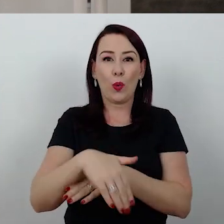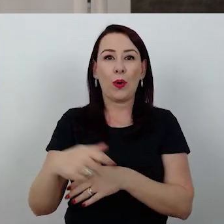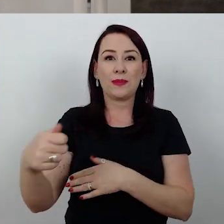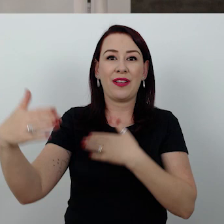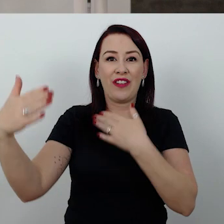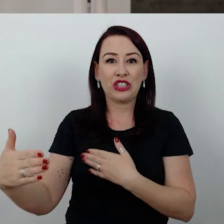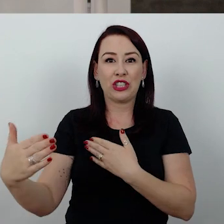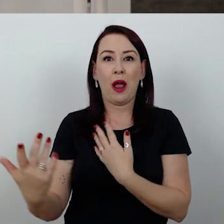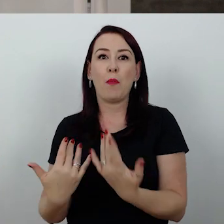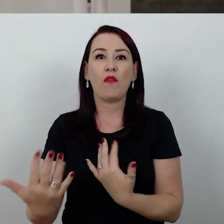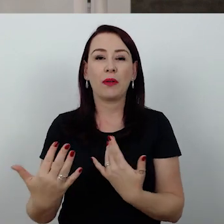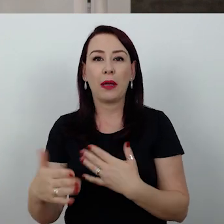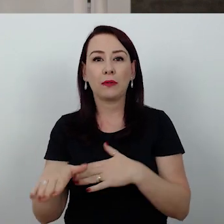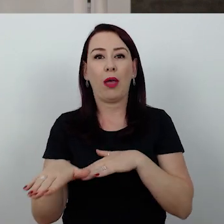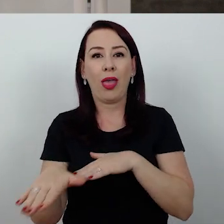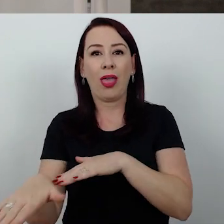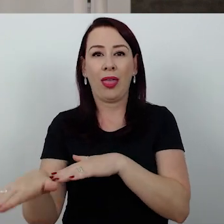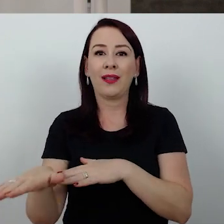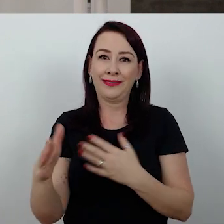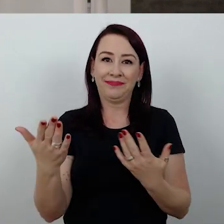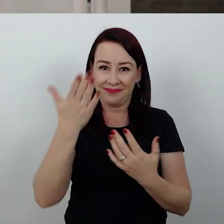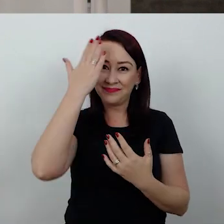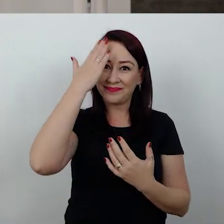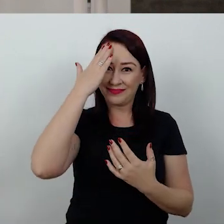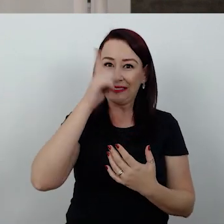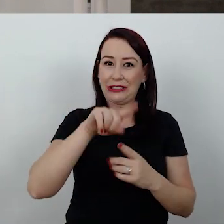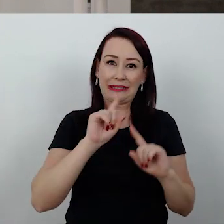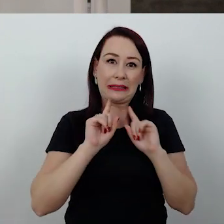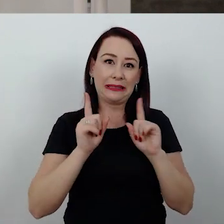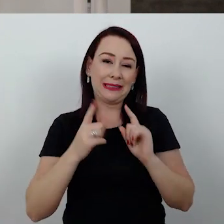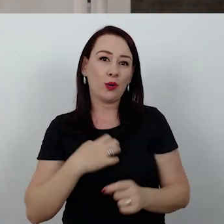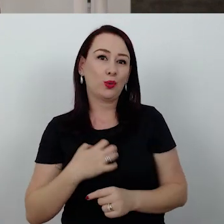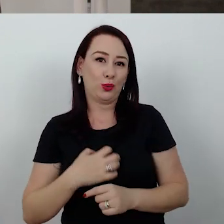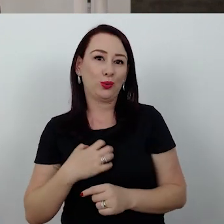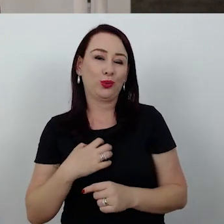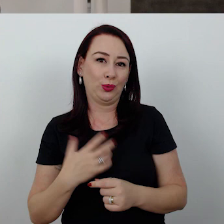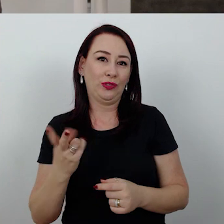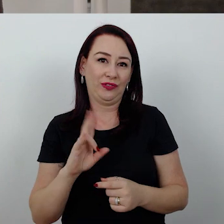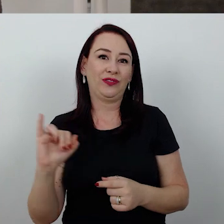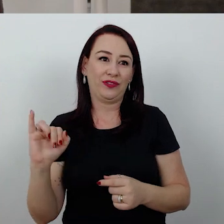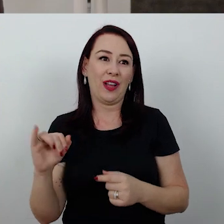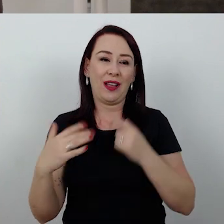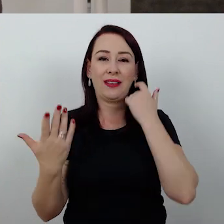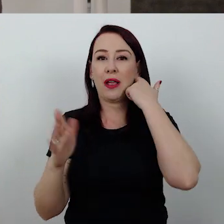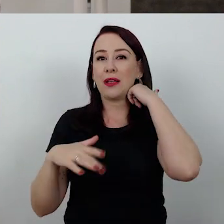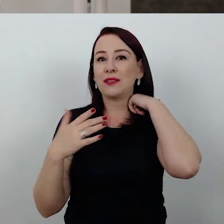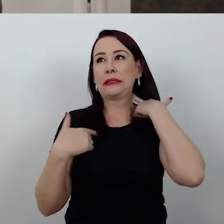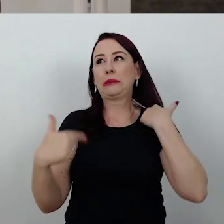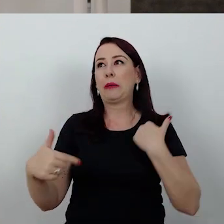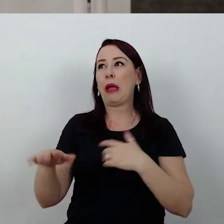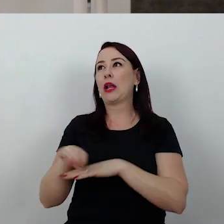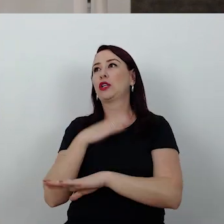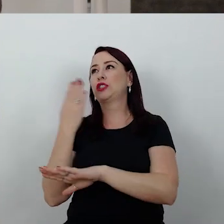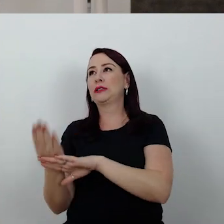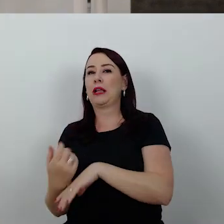de pico, que tenha movimento, que vai gerar impacto no trânsito, por exemplo, vai ser um pouco desconfortável para aquela pessoa que está voltando de um dia